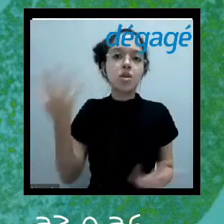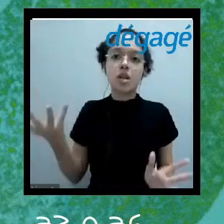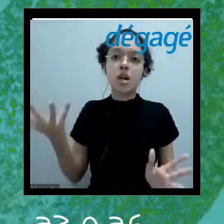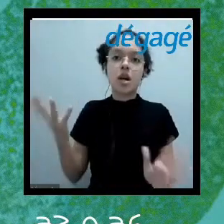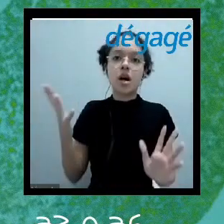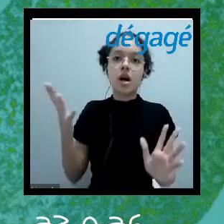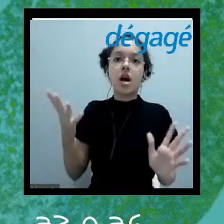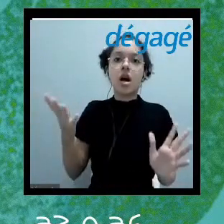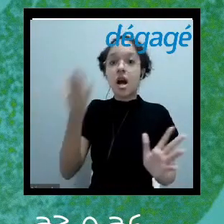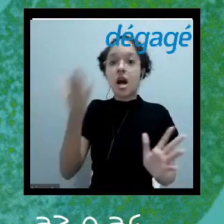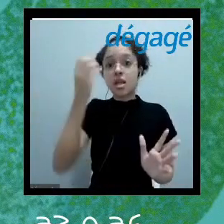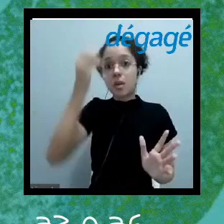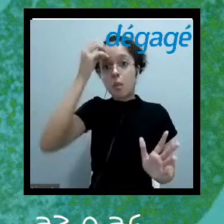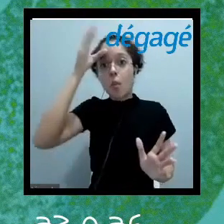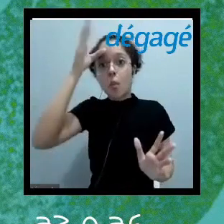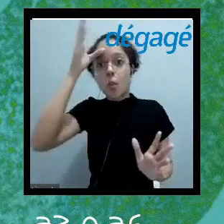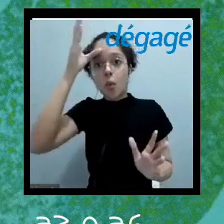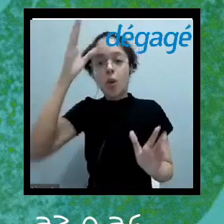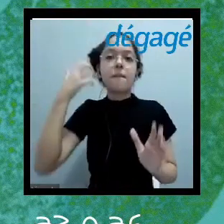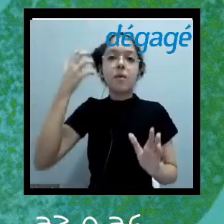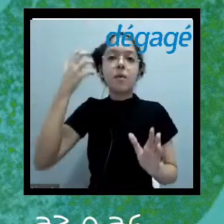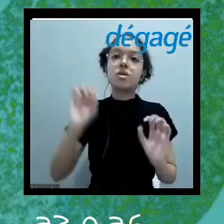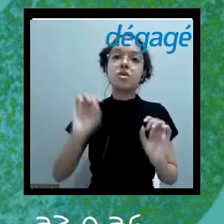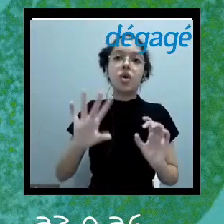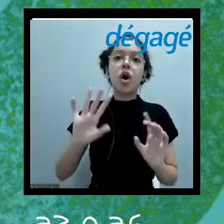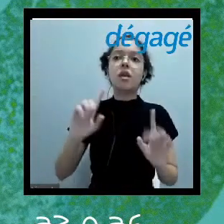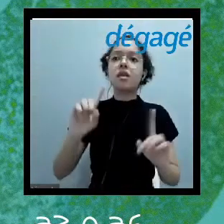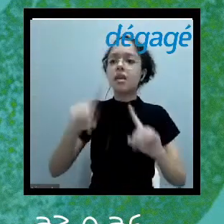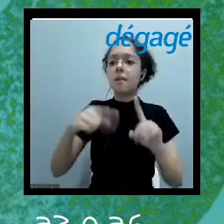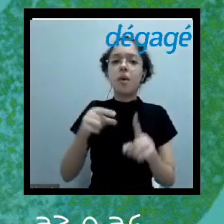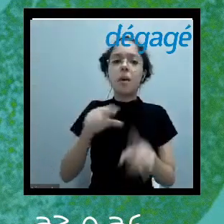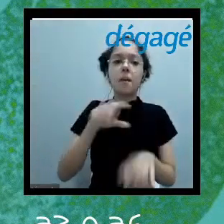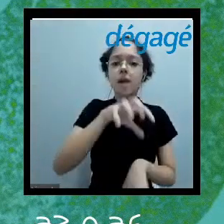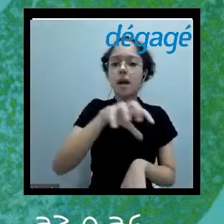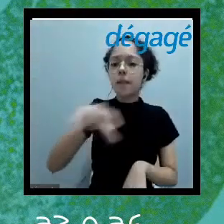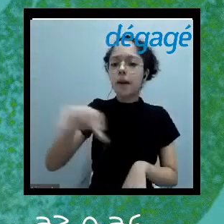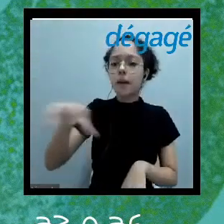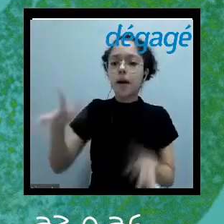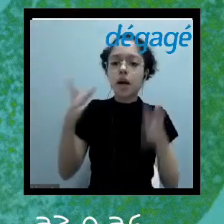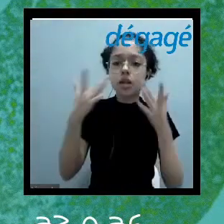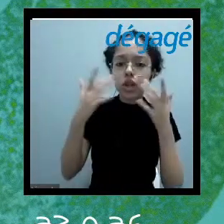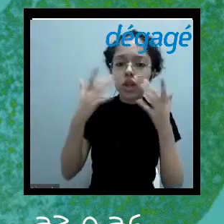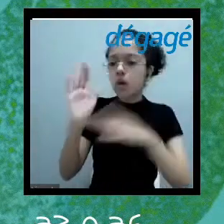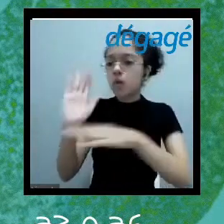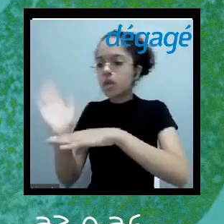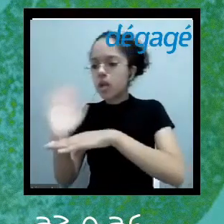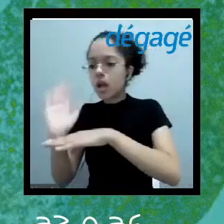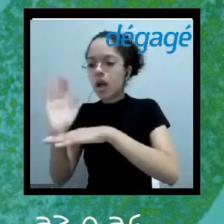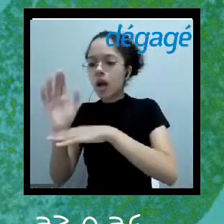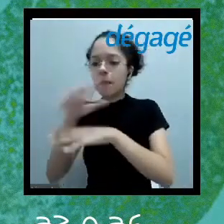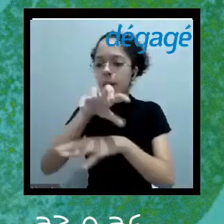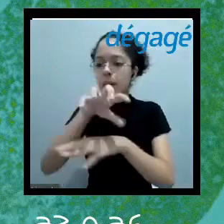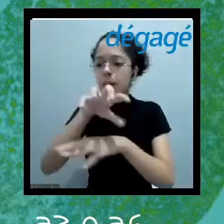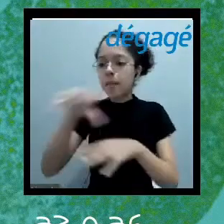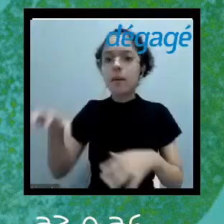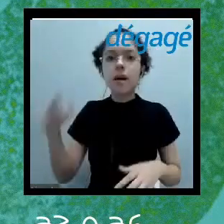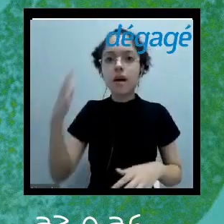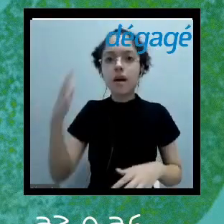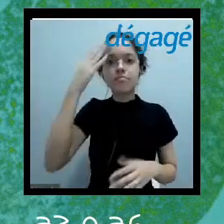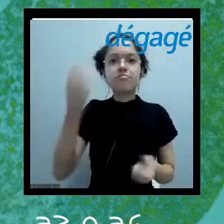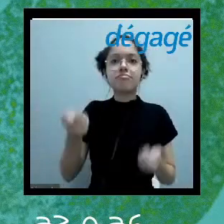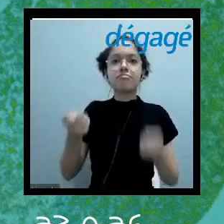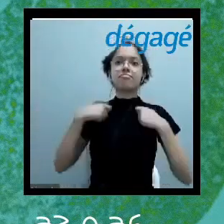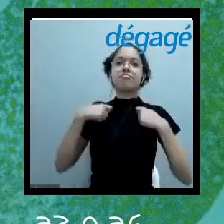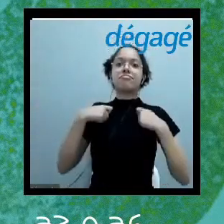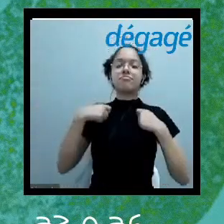me ensinava ali, como se fosse... Enfim, claro Era muito emocionante essa coisa